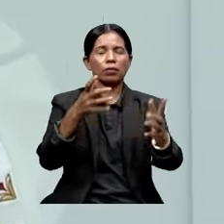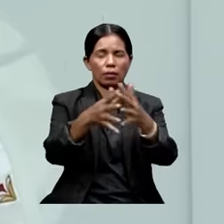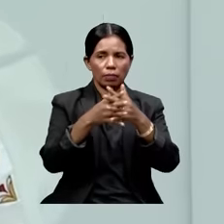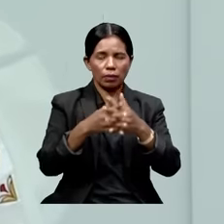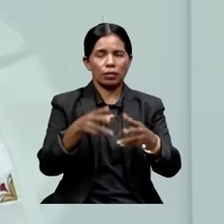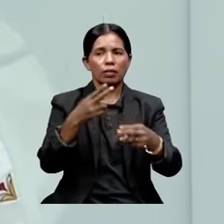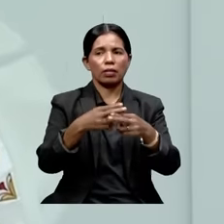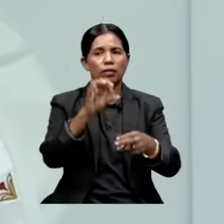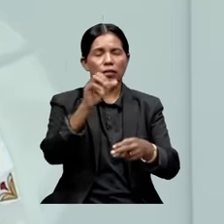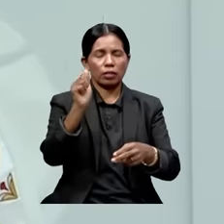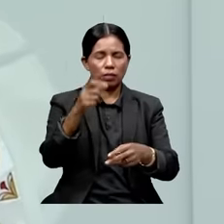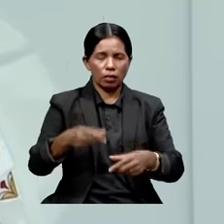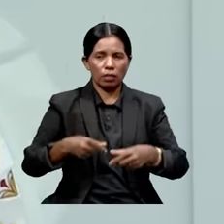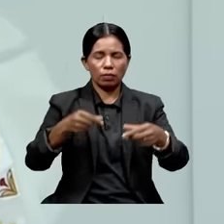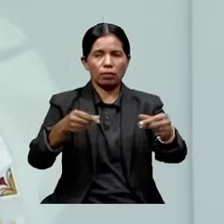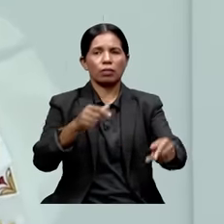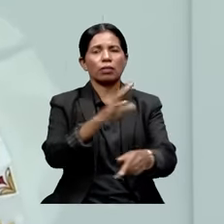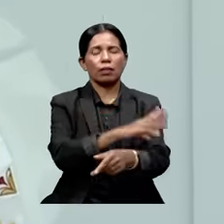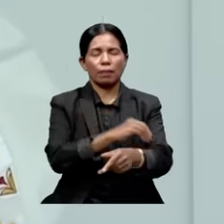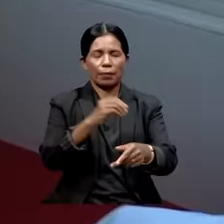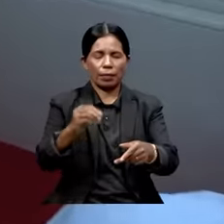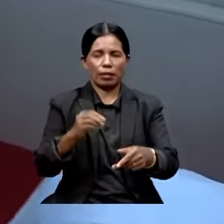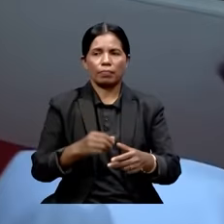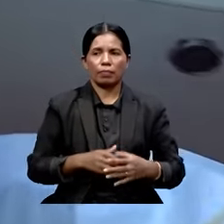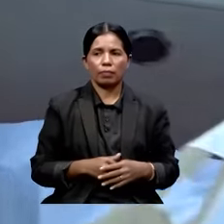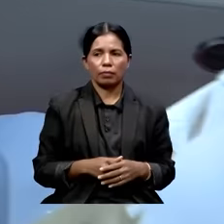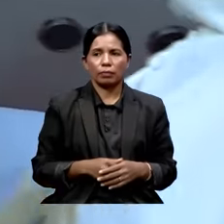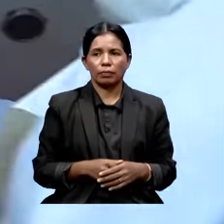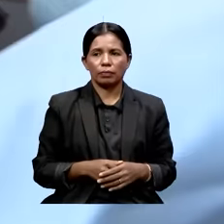hilinaran Francisco horifo ondra ba San Francisco de Assis.